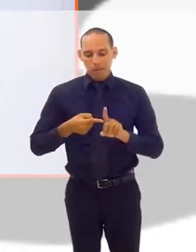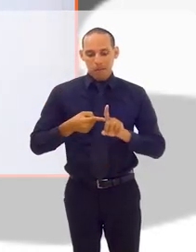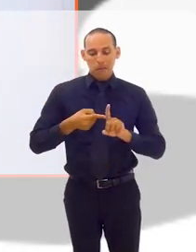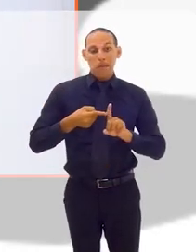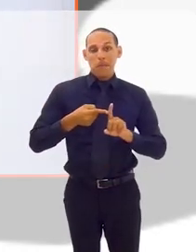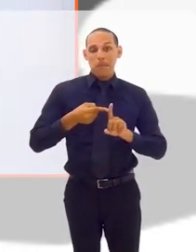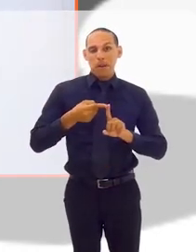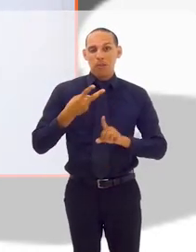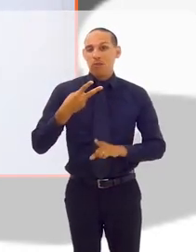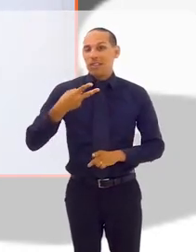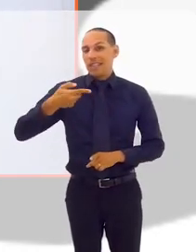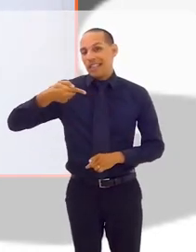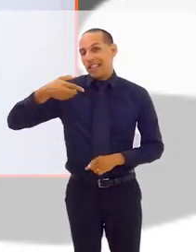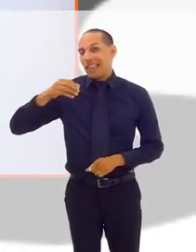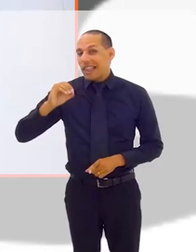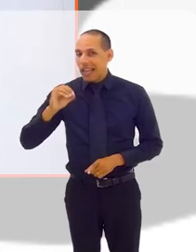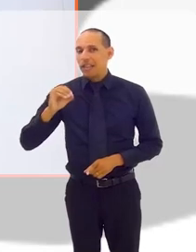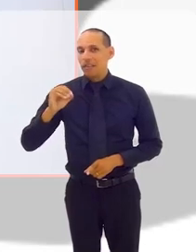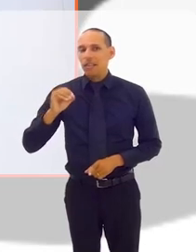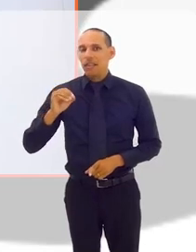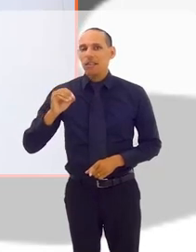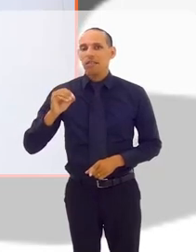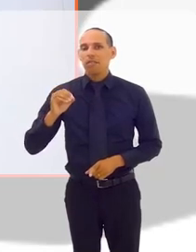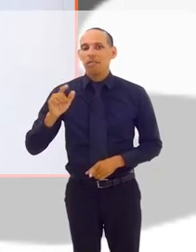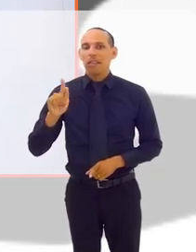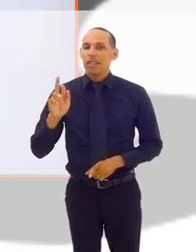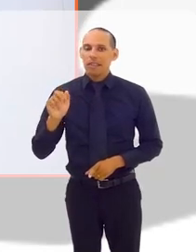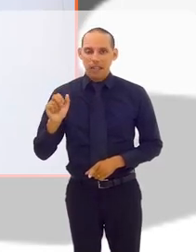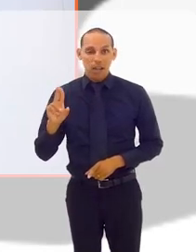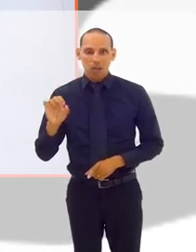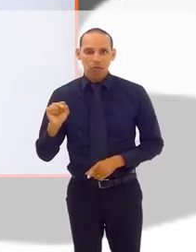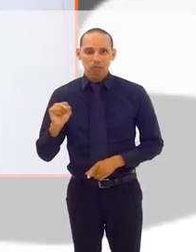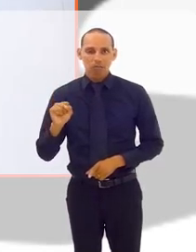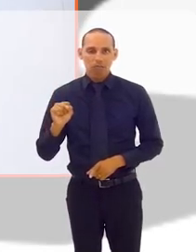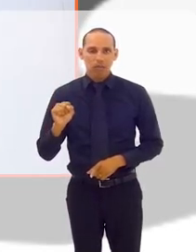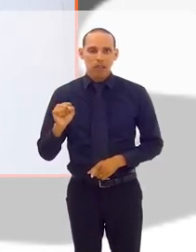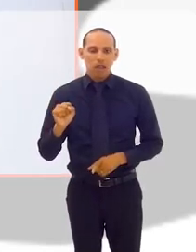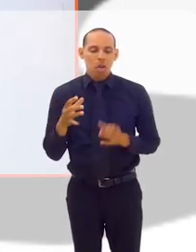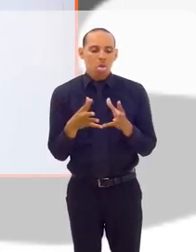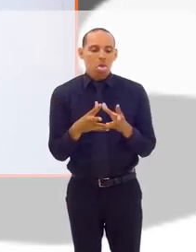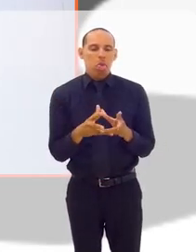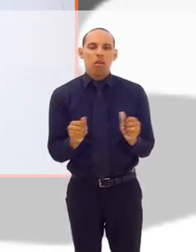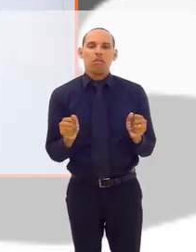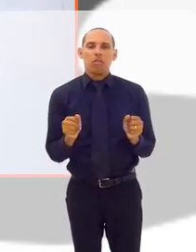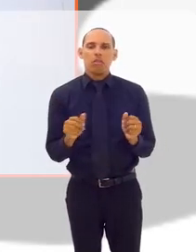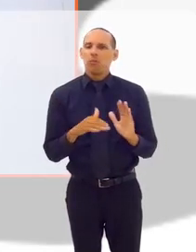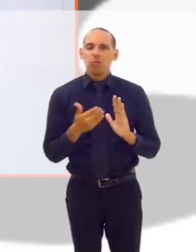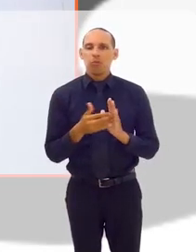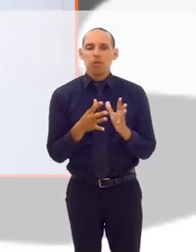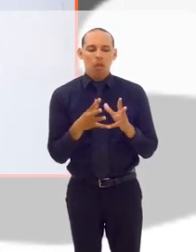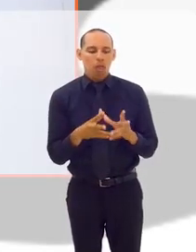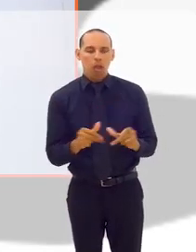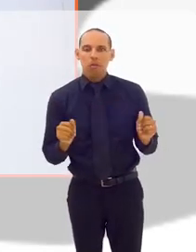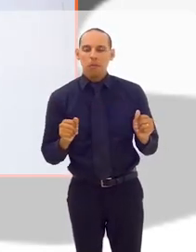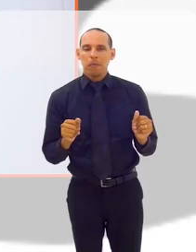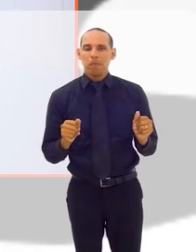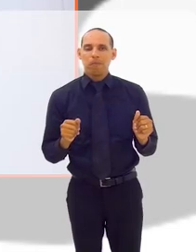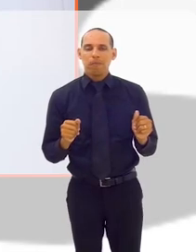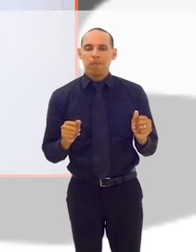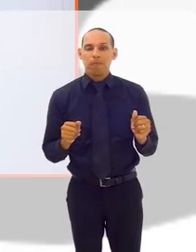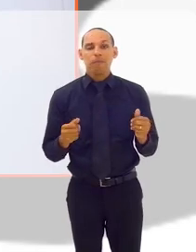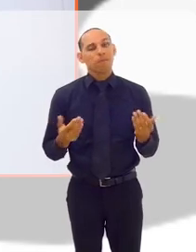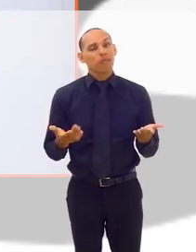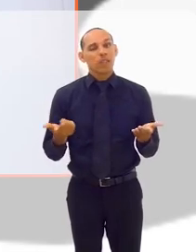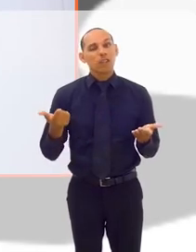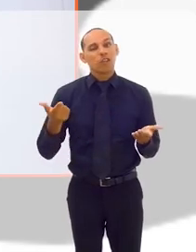temperatura de quase 270 graus Celsius. Nossa. Não sobra um micro-organismo vivo aí, e você tem,